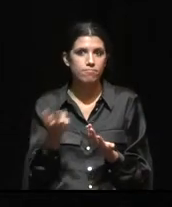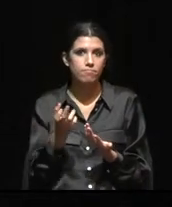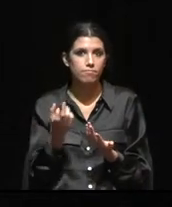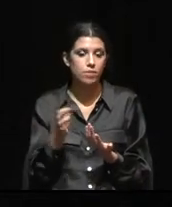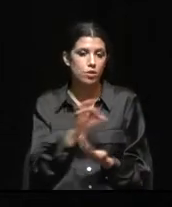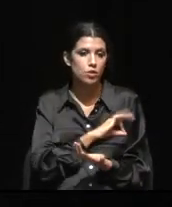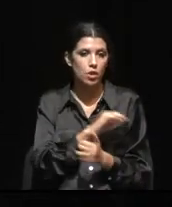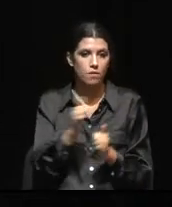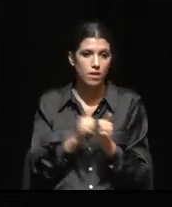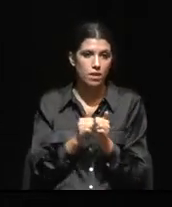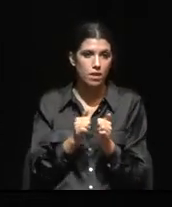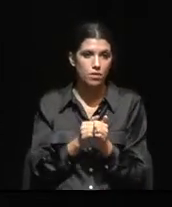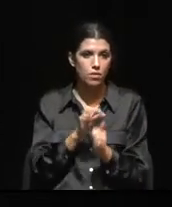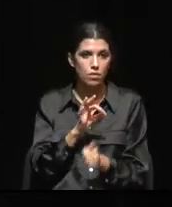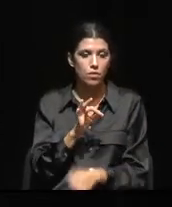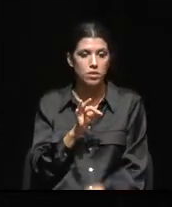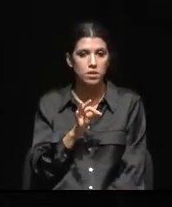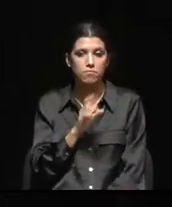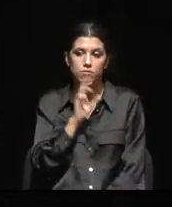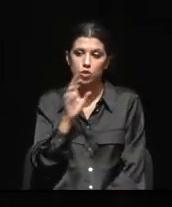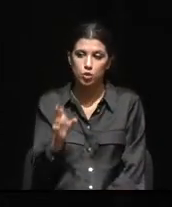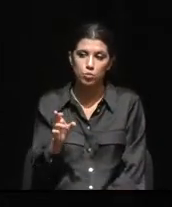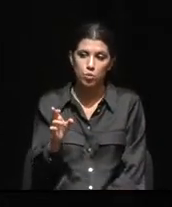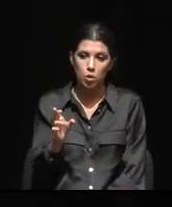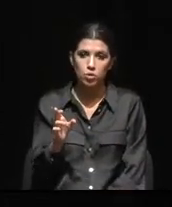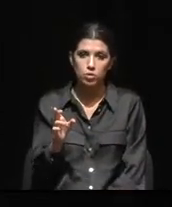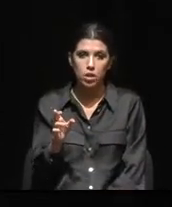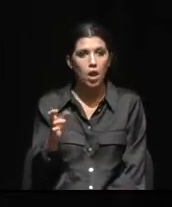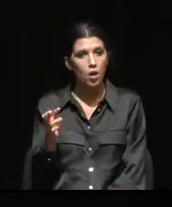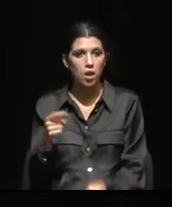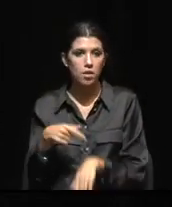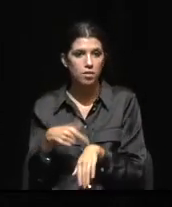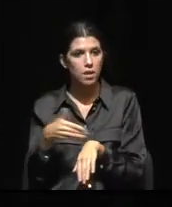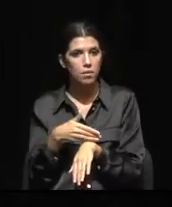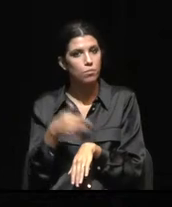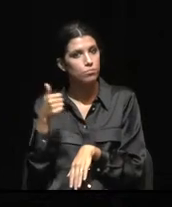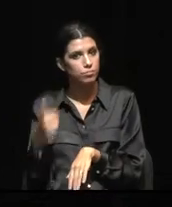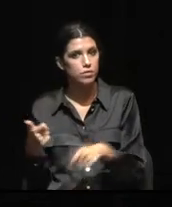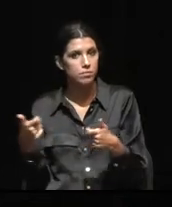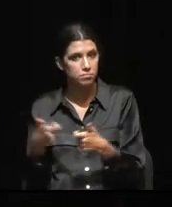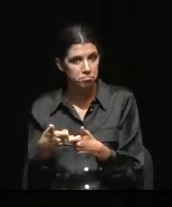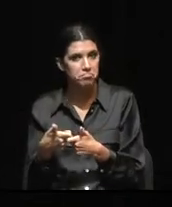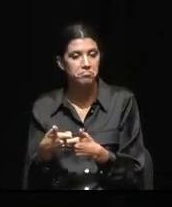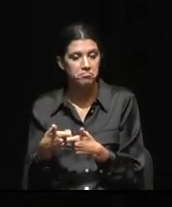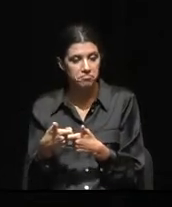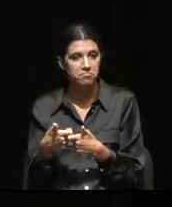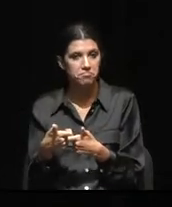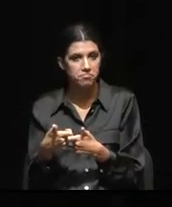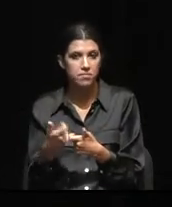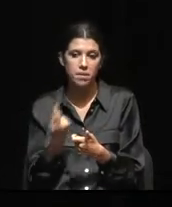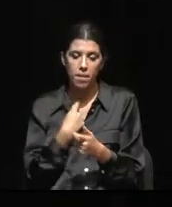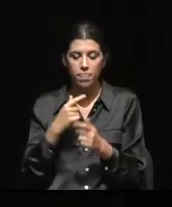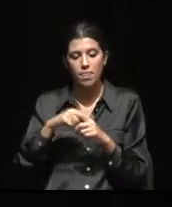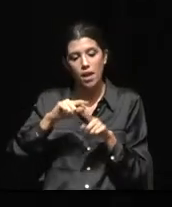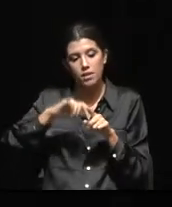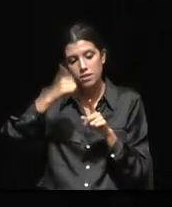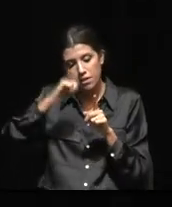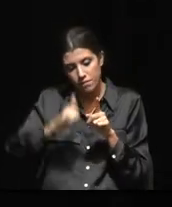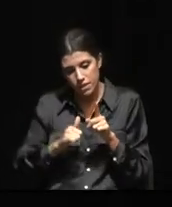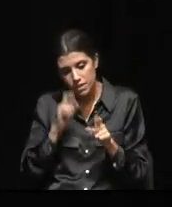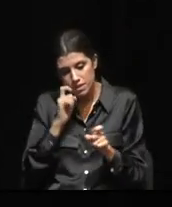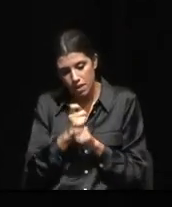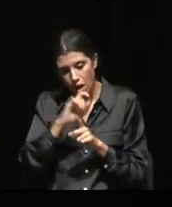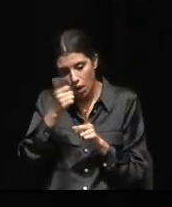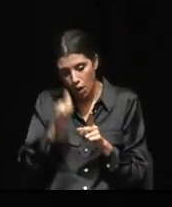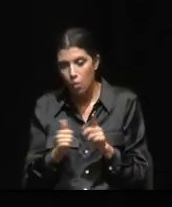pela senhora vereadora parece-nos ser útil e portanto que haja esta esta revisão e esta regularização